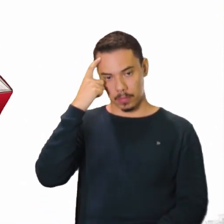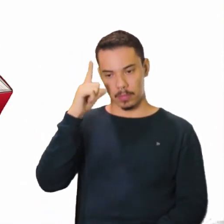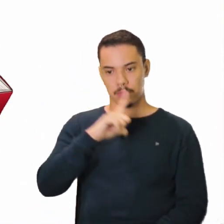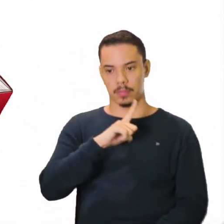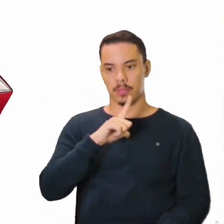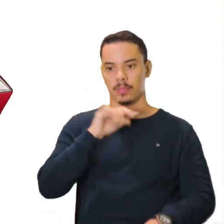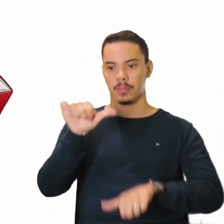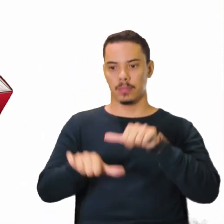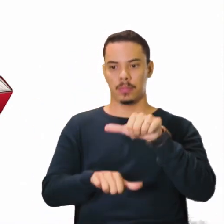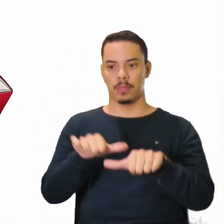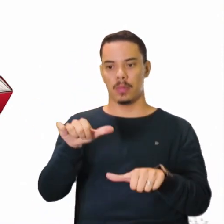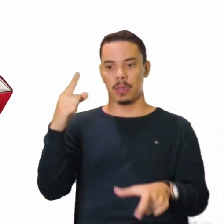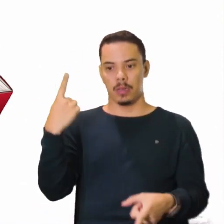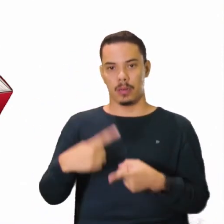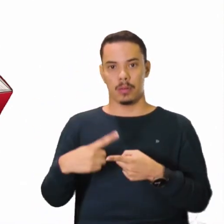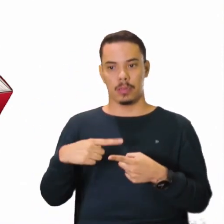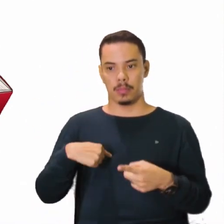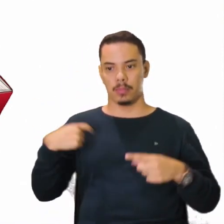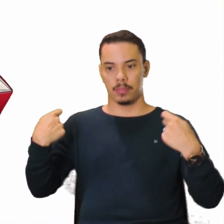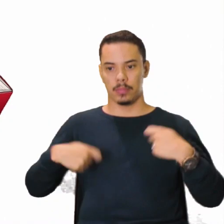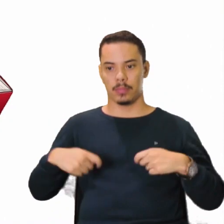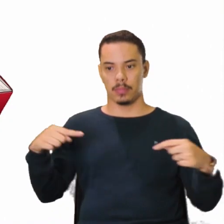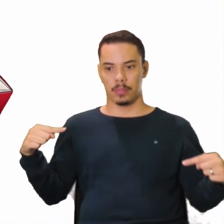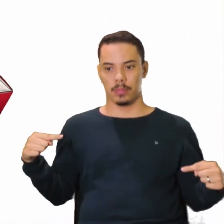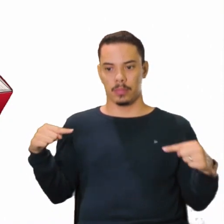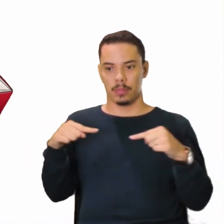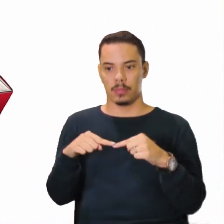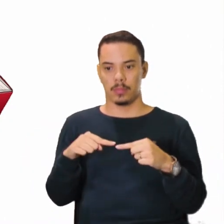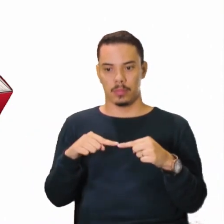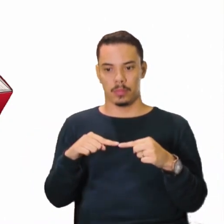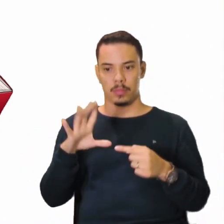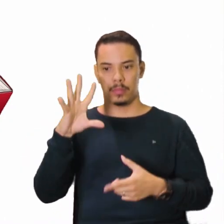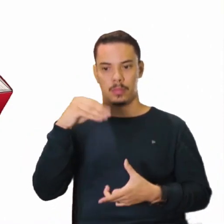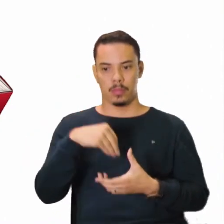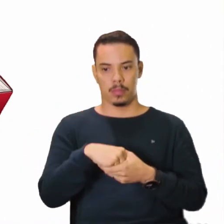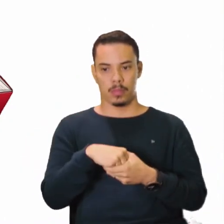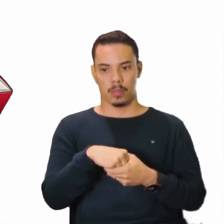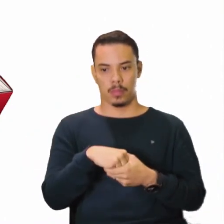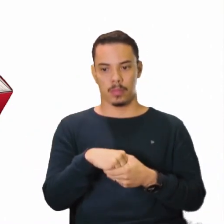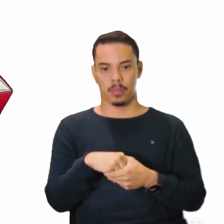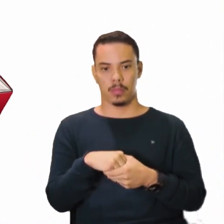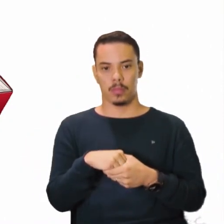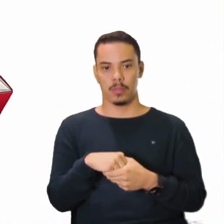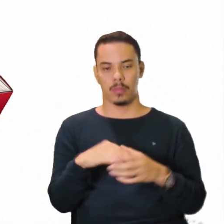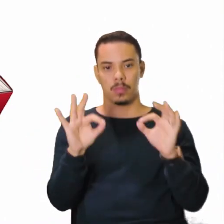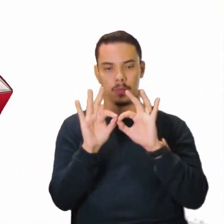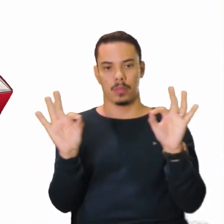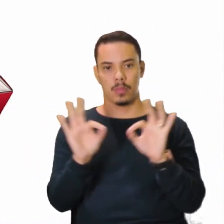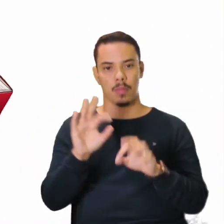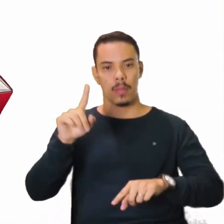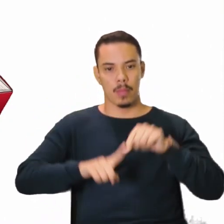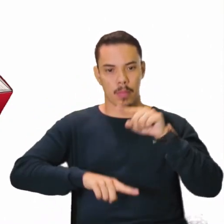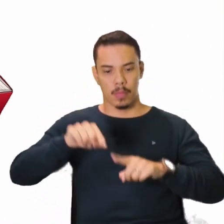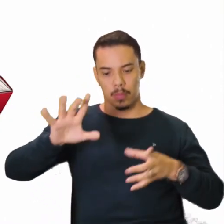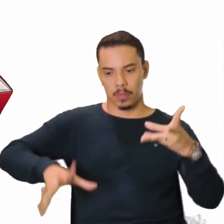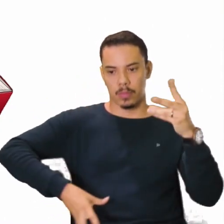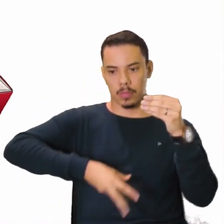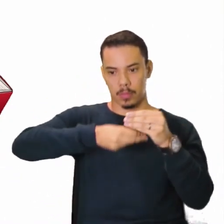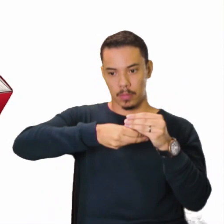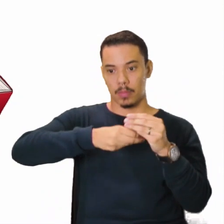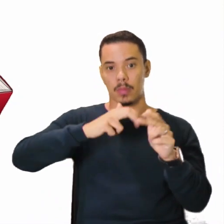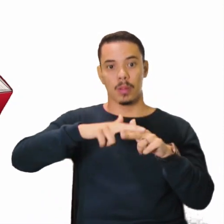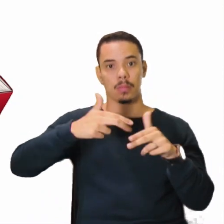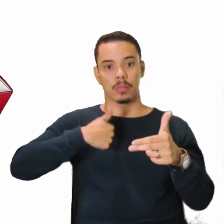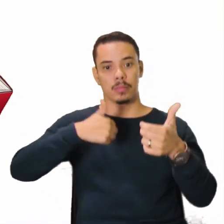conjugado, né? Porque ele precisa concordar dentro dessa oração com os outros elementos. E aqui, quando